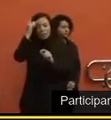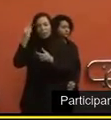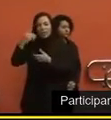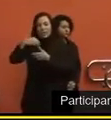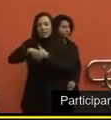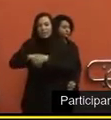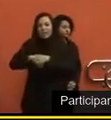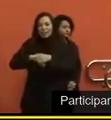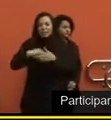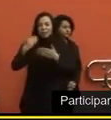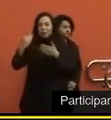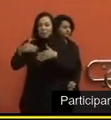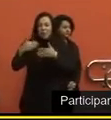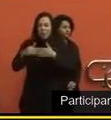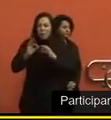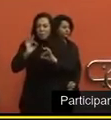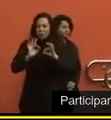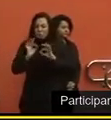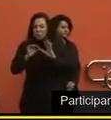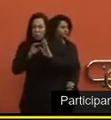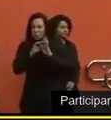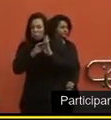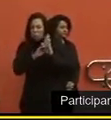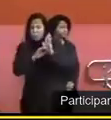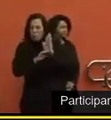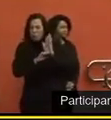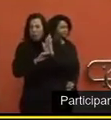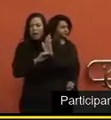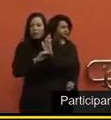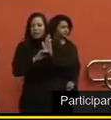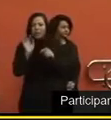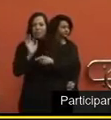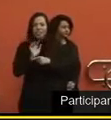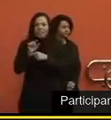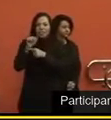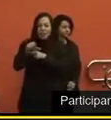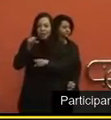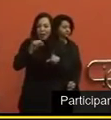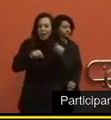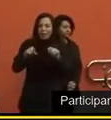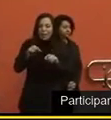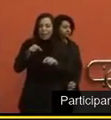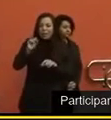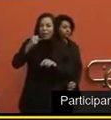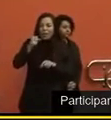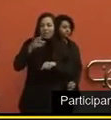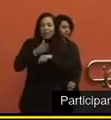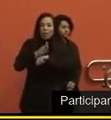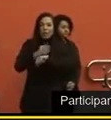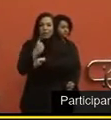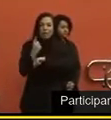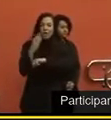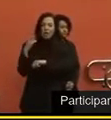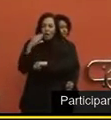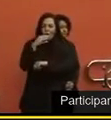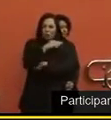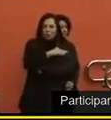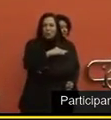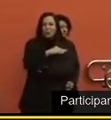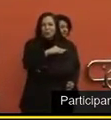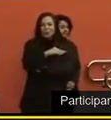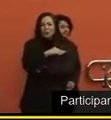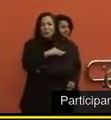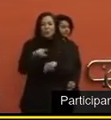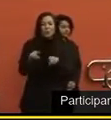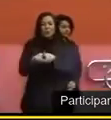banca examinadora, que contribuíram com essa seleção e participaram do nosso concurso.